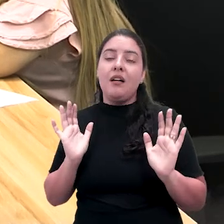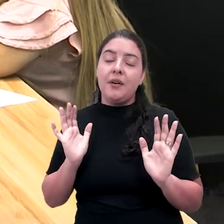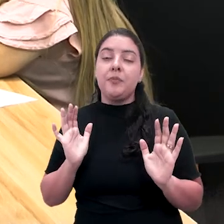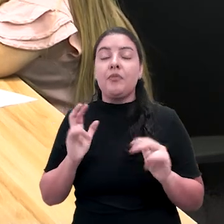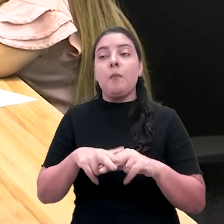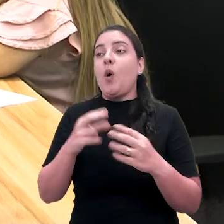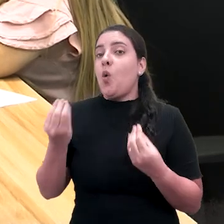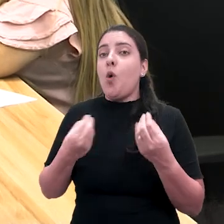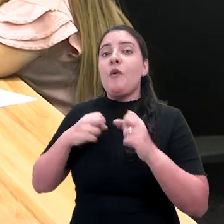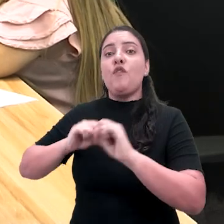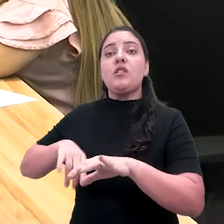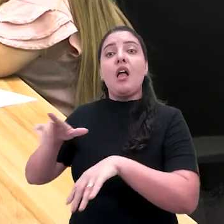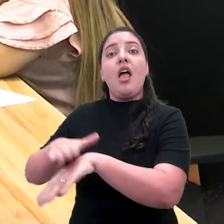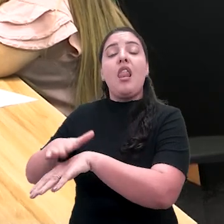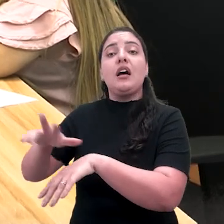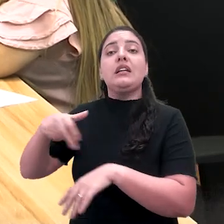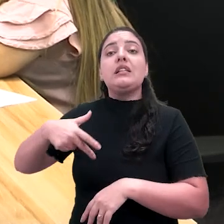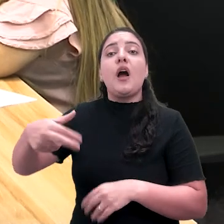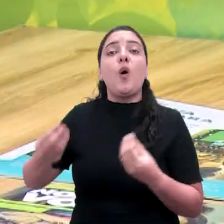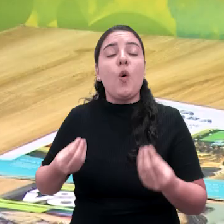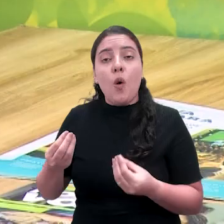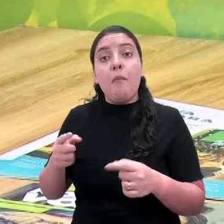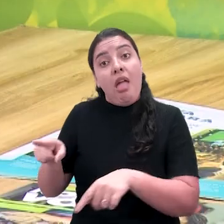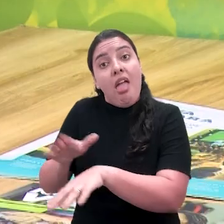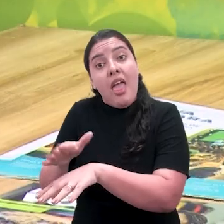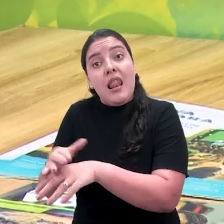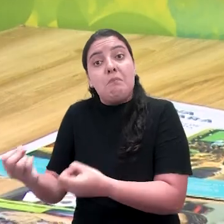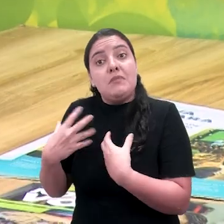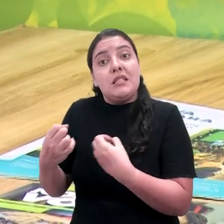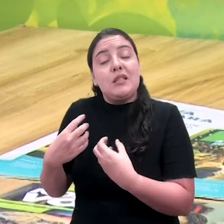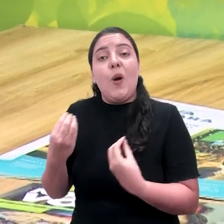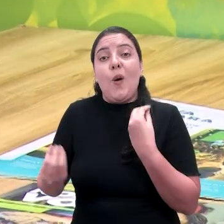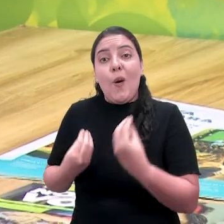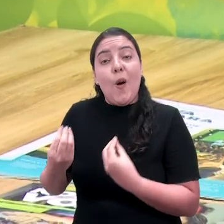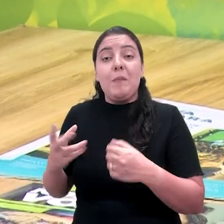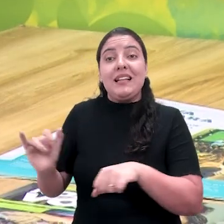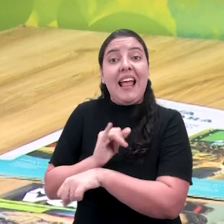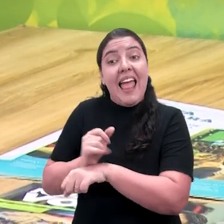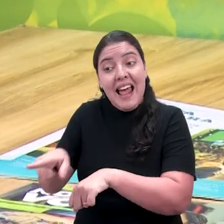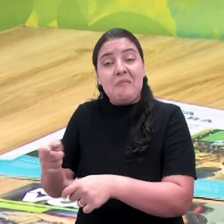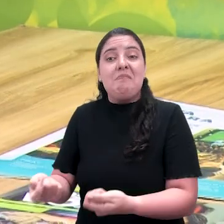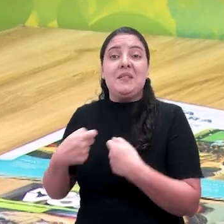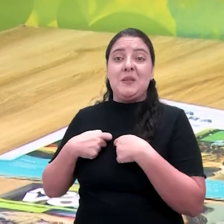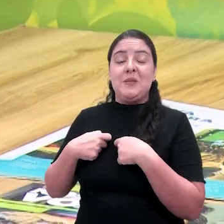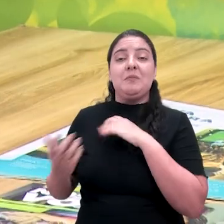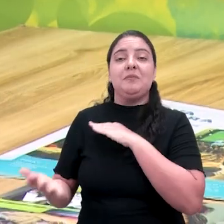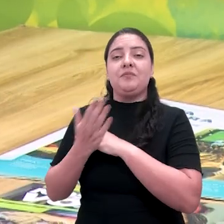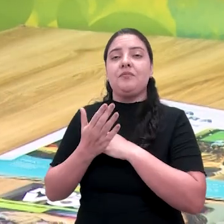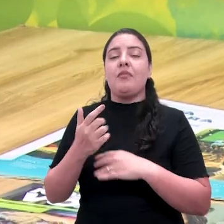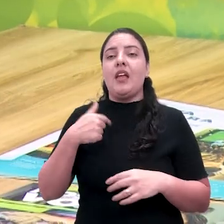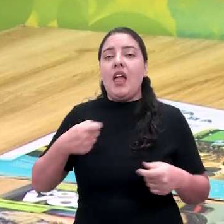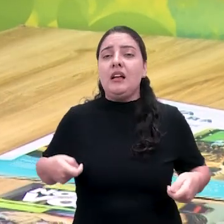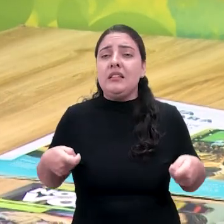ficava pensando, como é que eu vou ensinar ela a andar? Mas ela me ensinou a como ensinar ela a andar. Porque eu tava andando